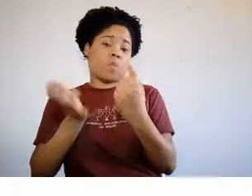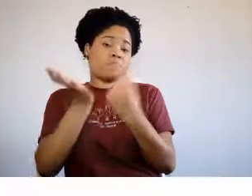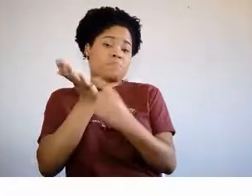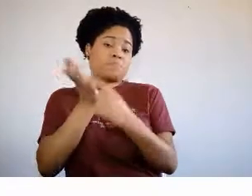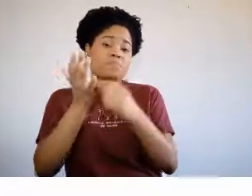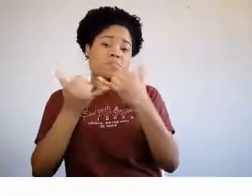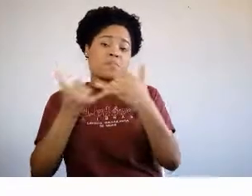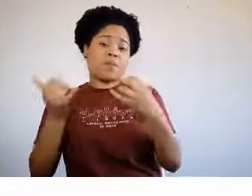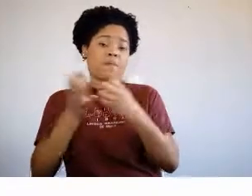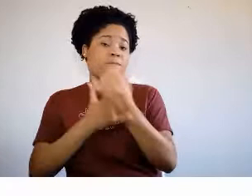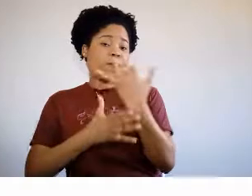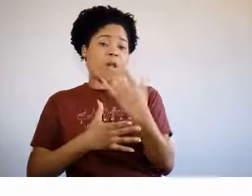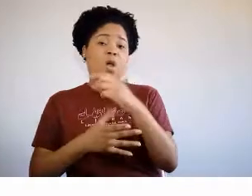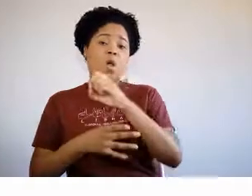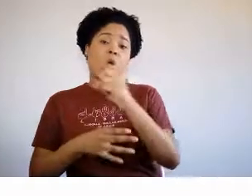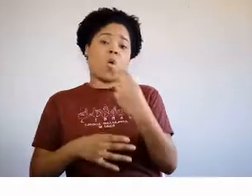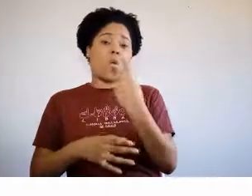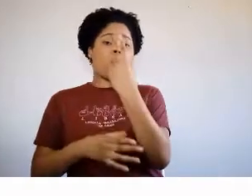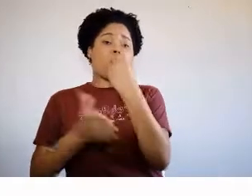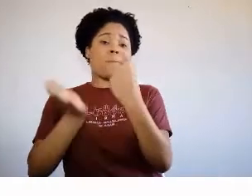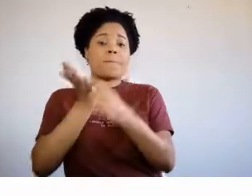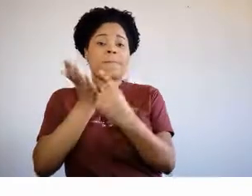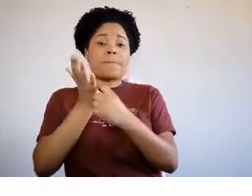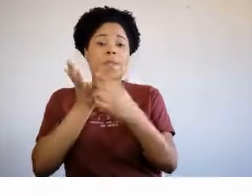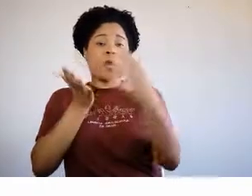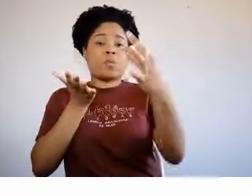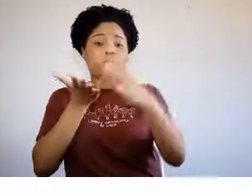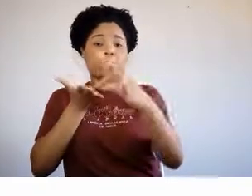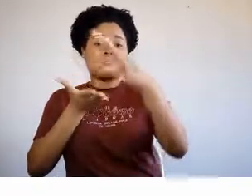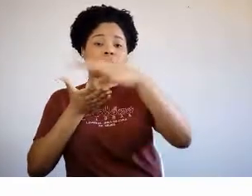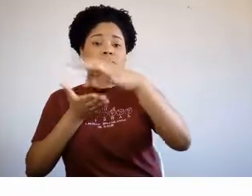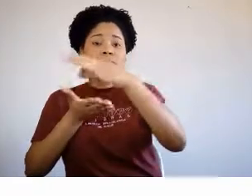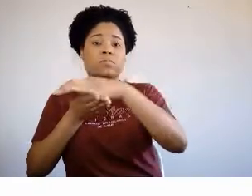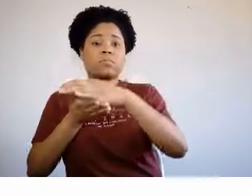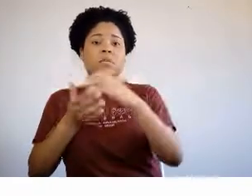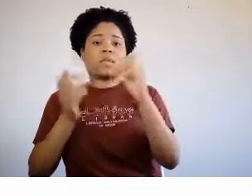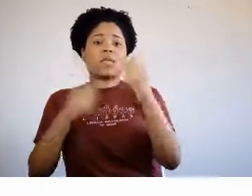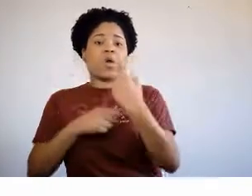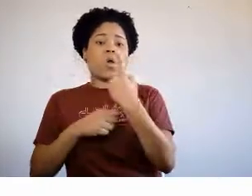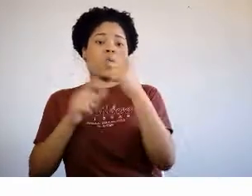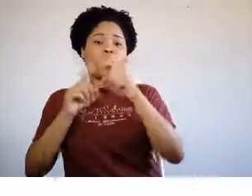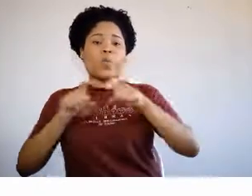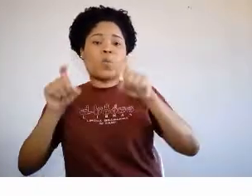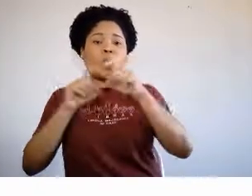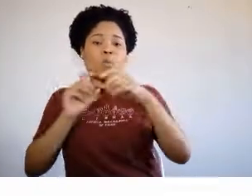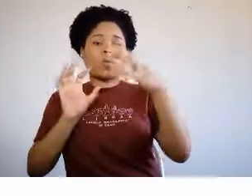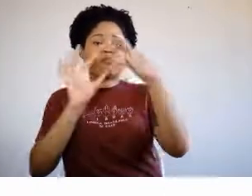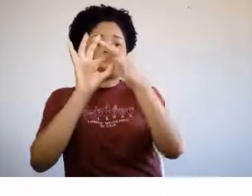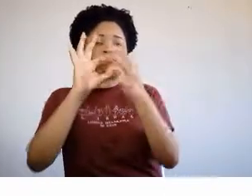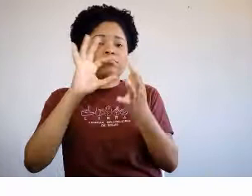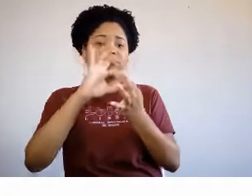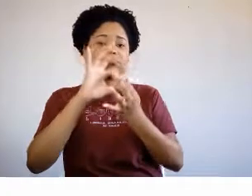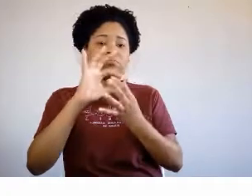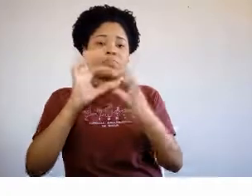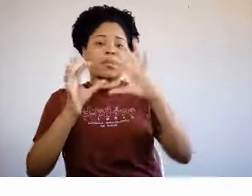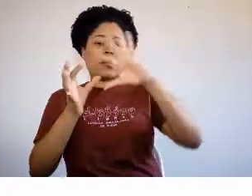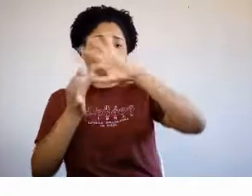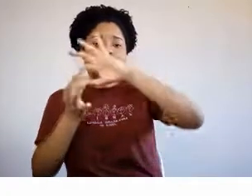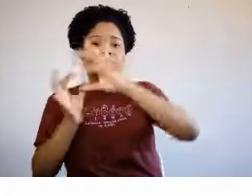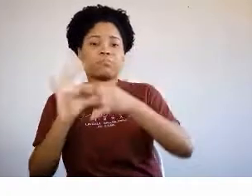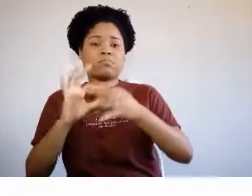com várias placas de rede, ou então uma placa com várias conexões. Olha, cada computador está interligado